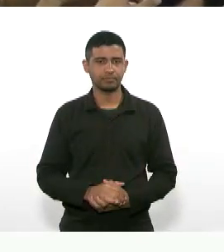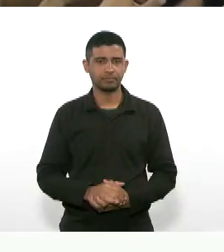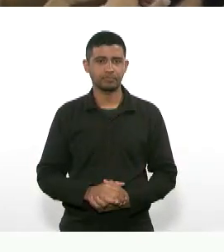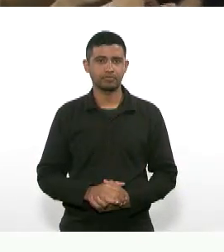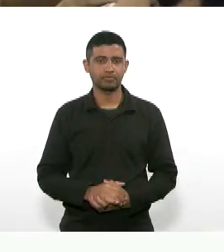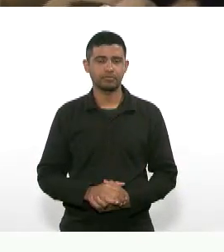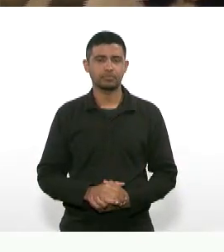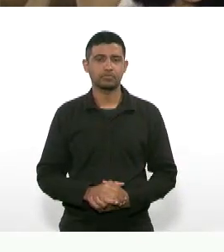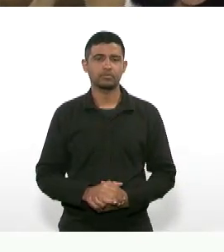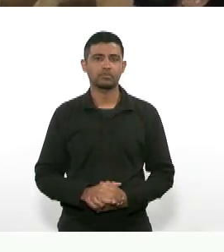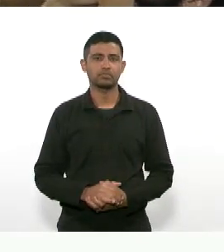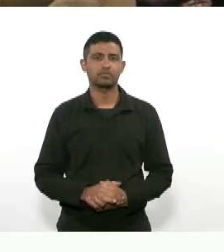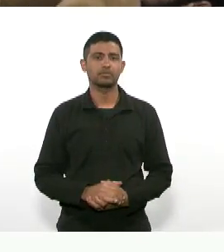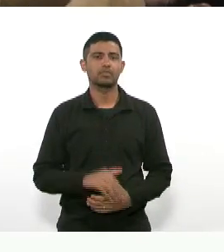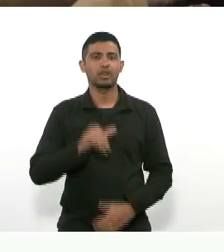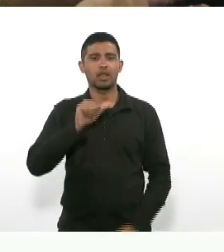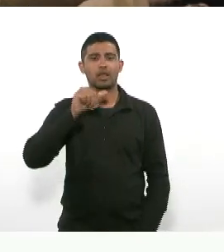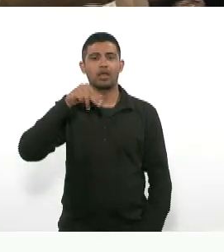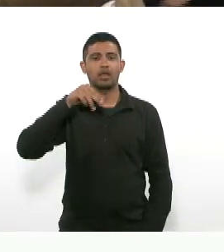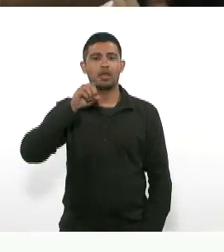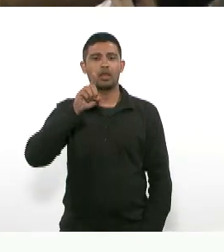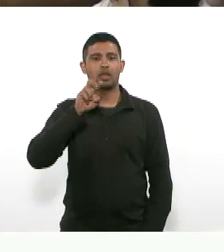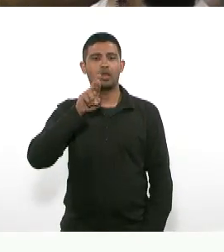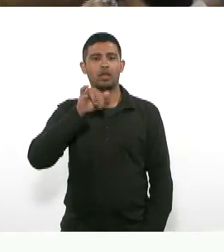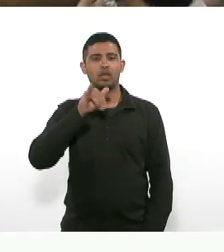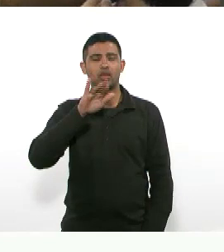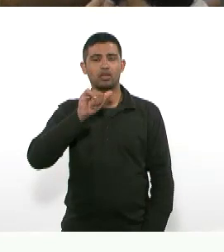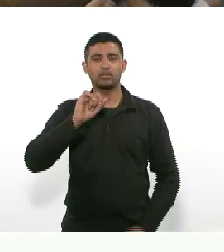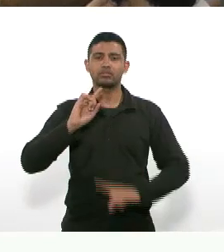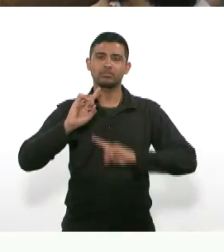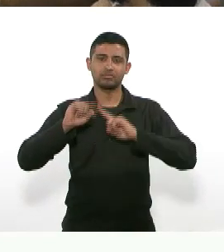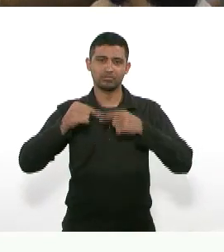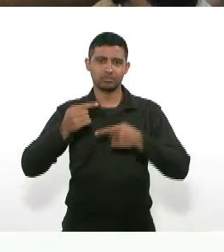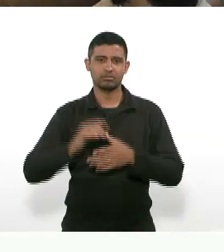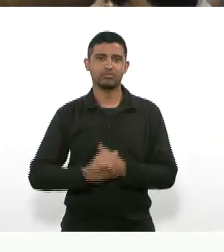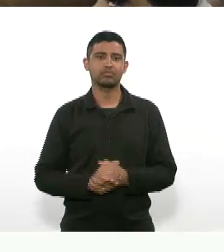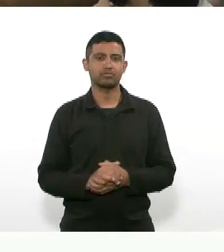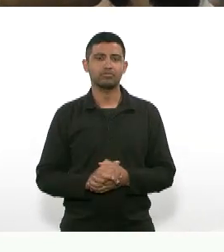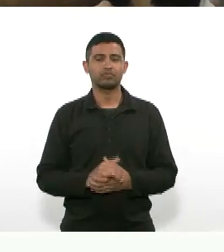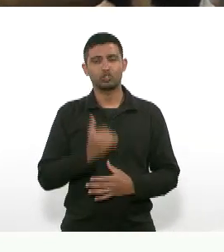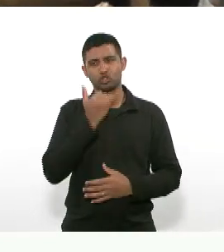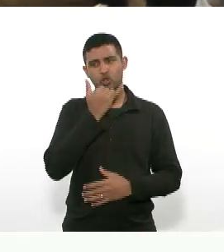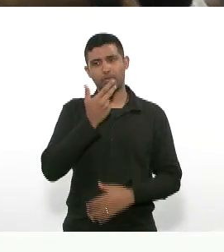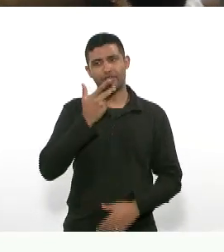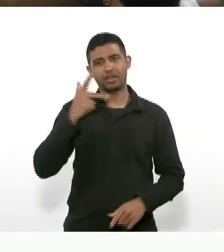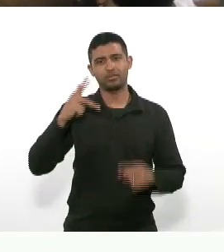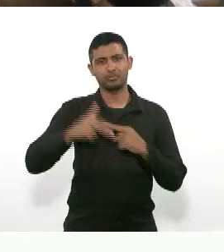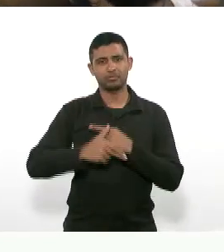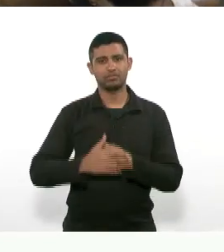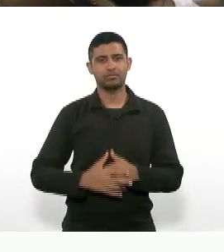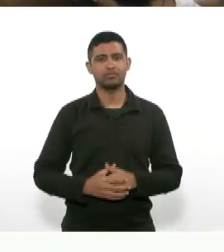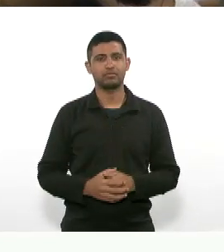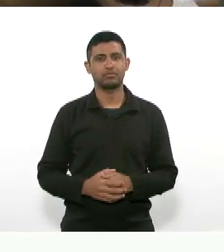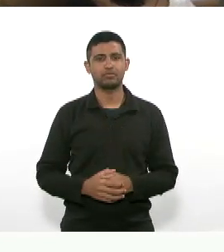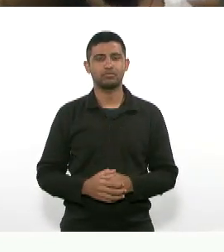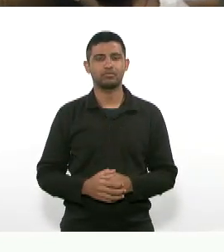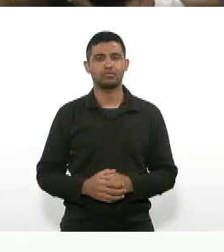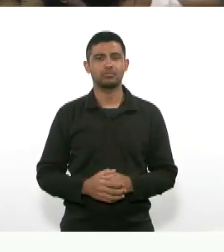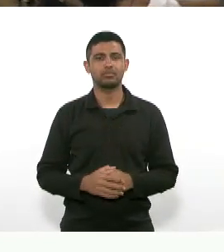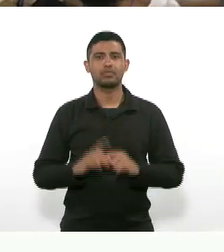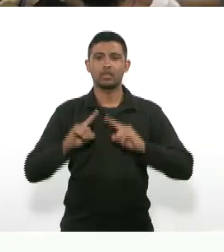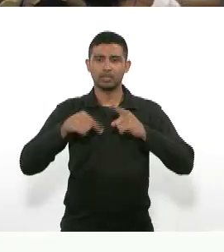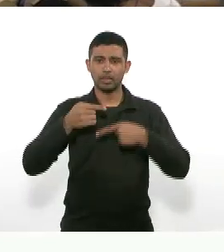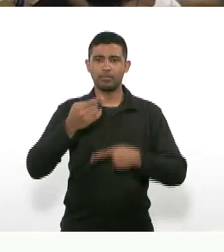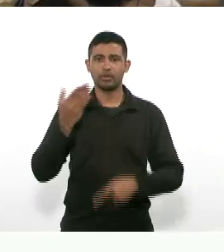Mendes. Doutora Andréia, por favor, e depois Desculpa eu falar mais uma vez, mas diante da fala nossa representação do